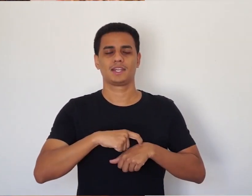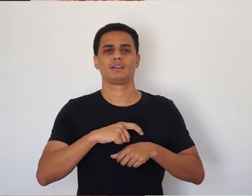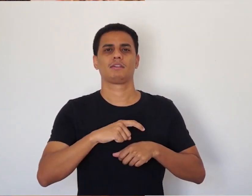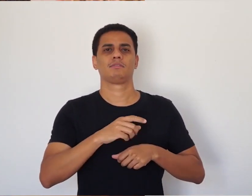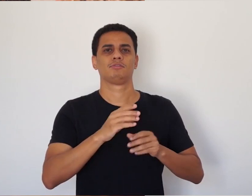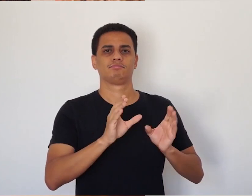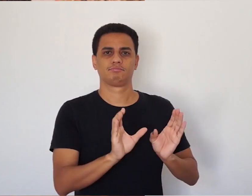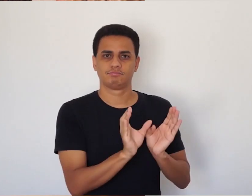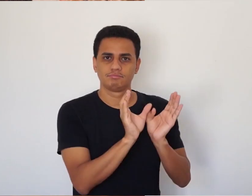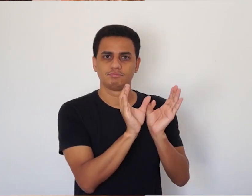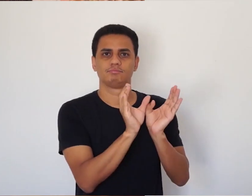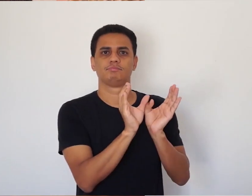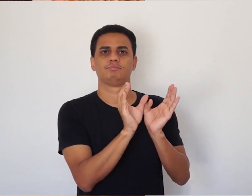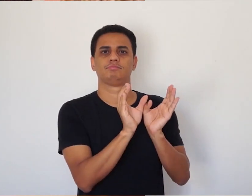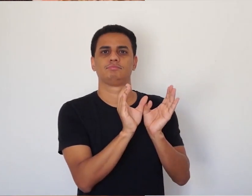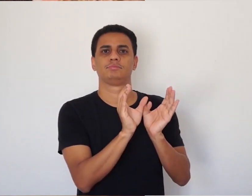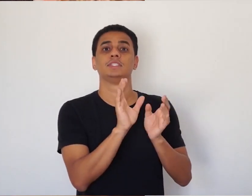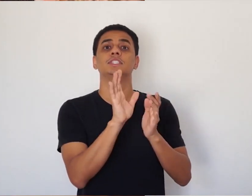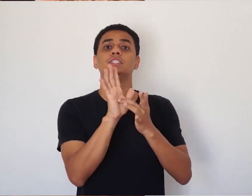Recebendo o cálice,